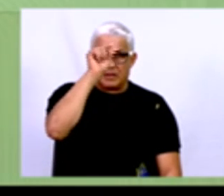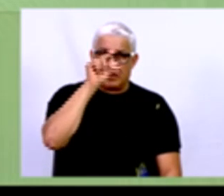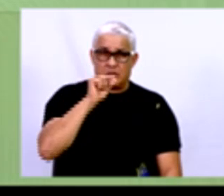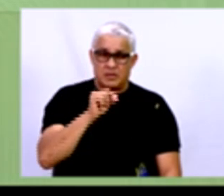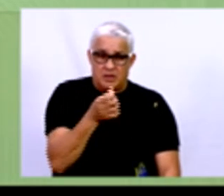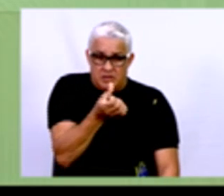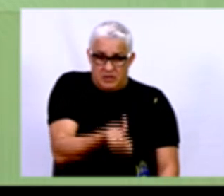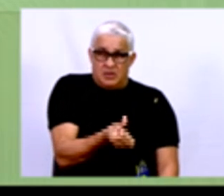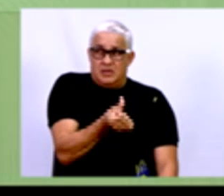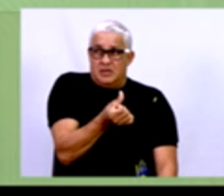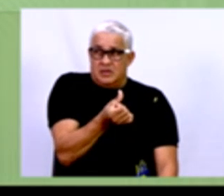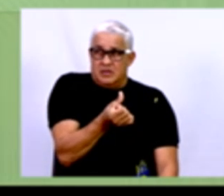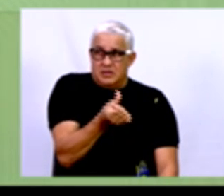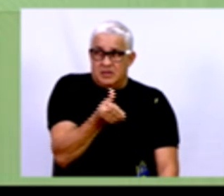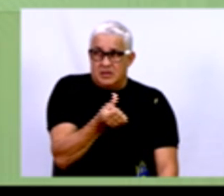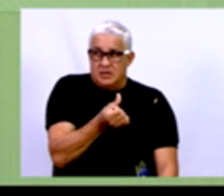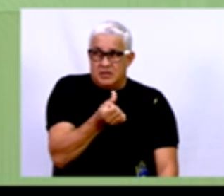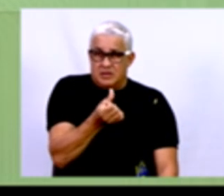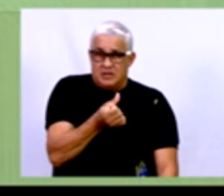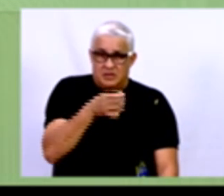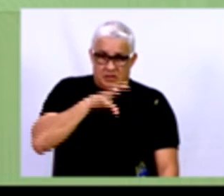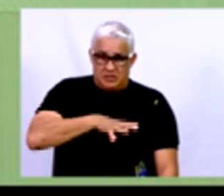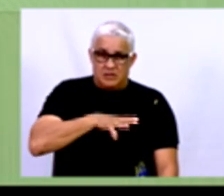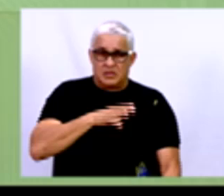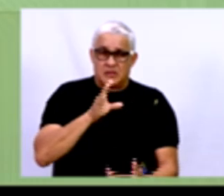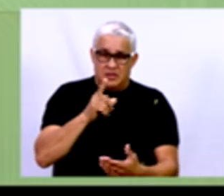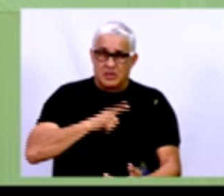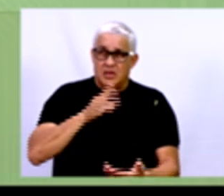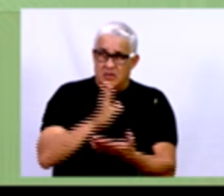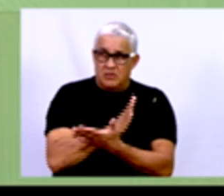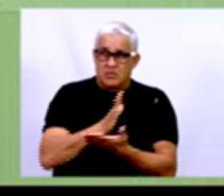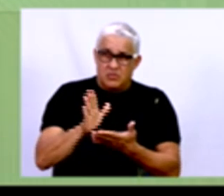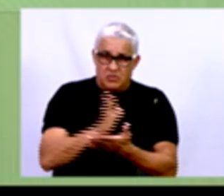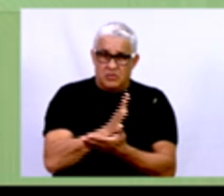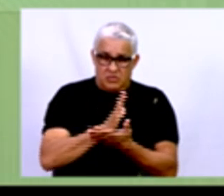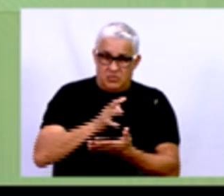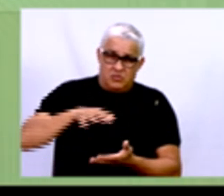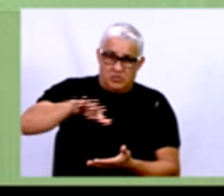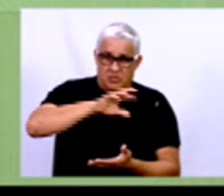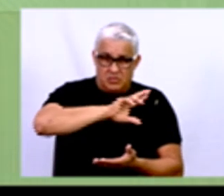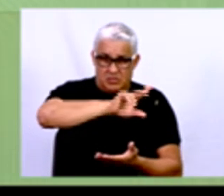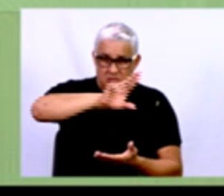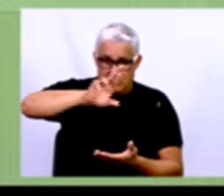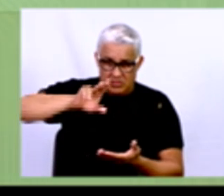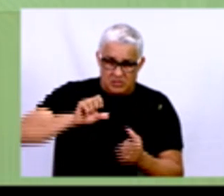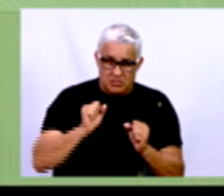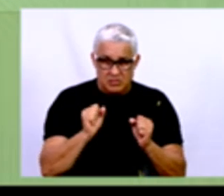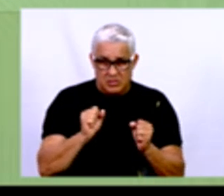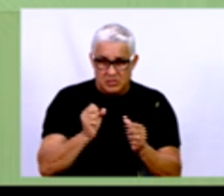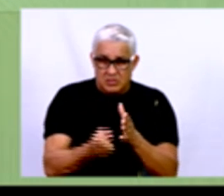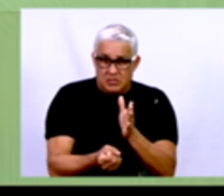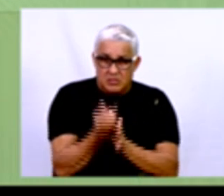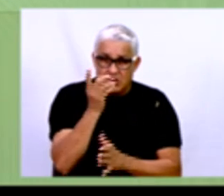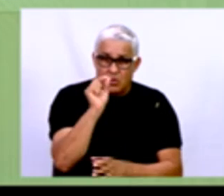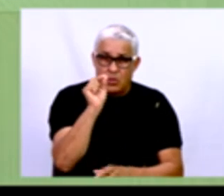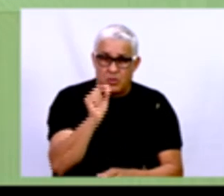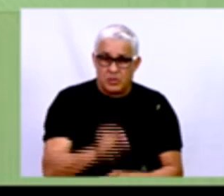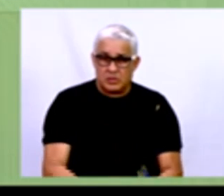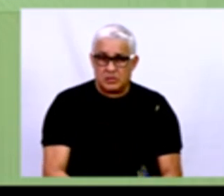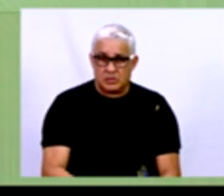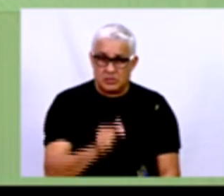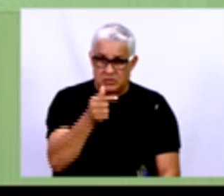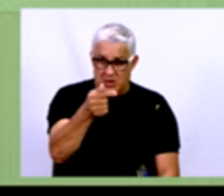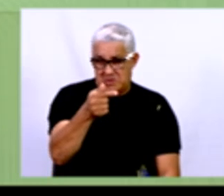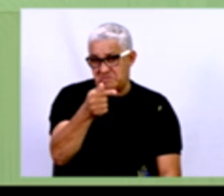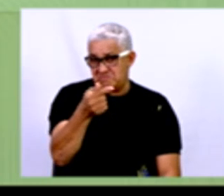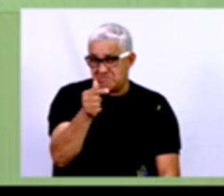6º, mas em algumas outras, considerando outros aspectos, né, pode aparecer em sétimo